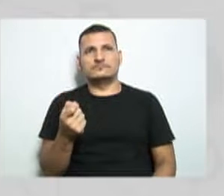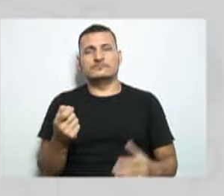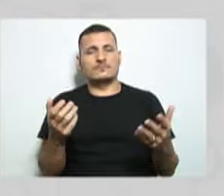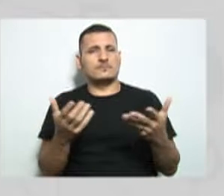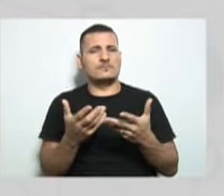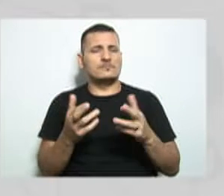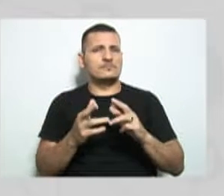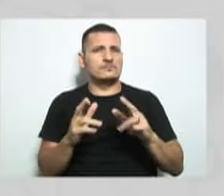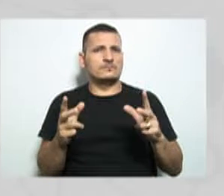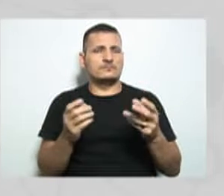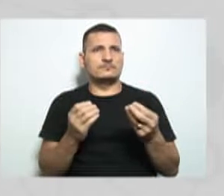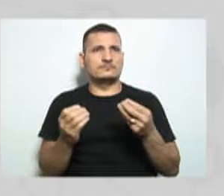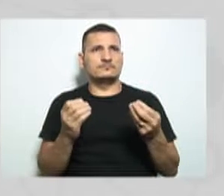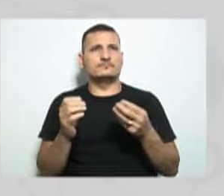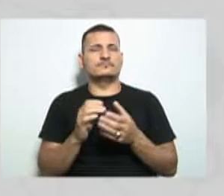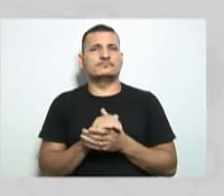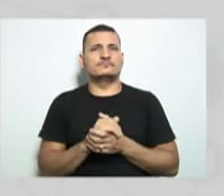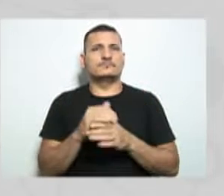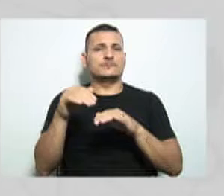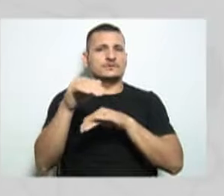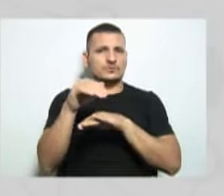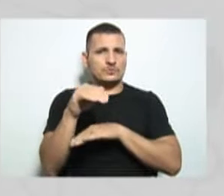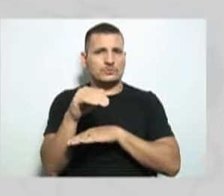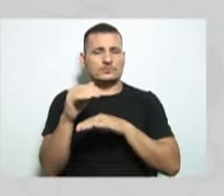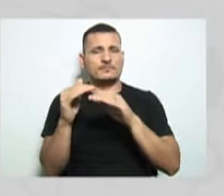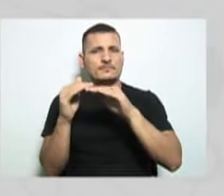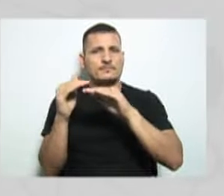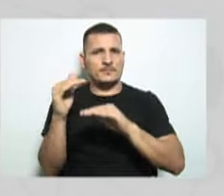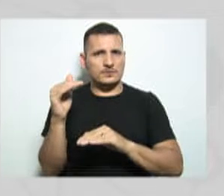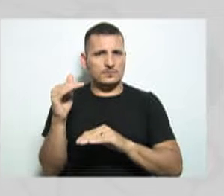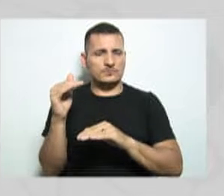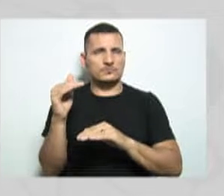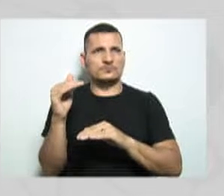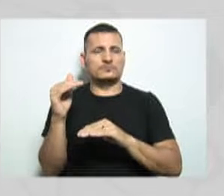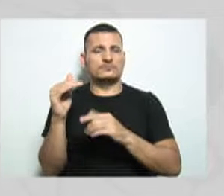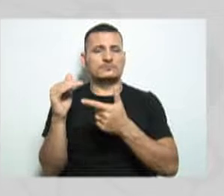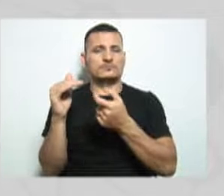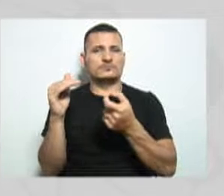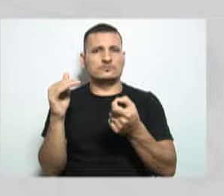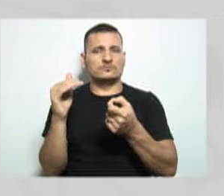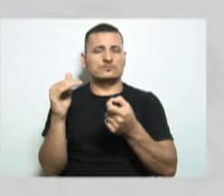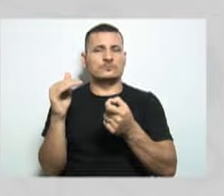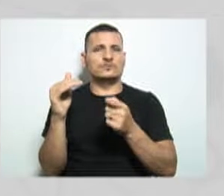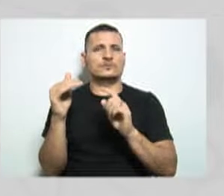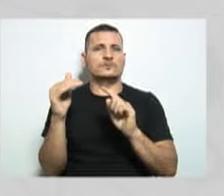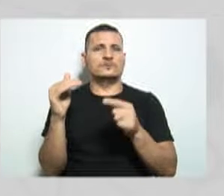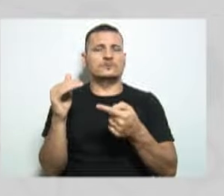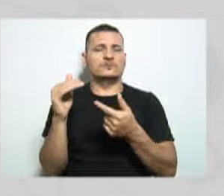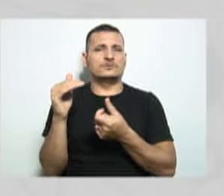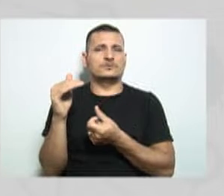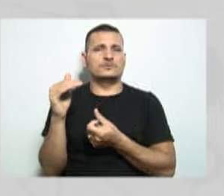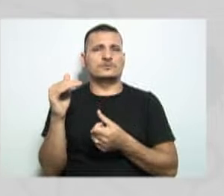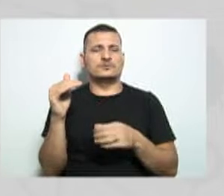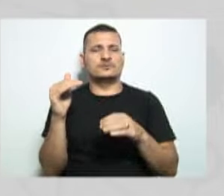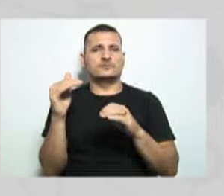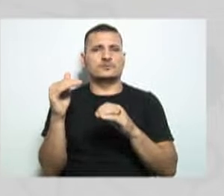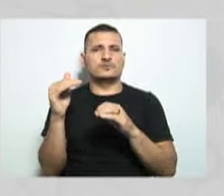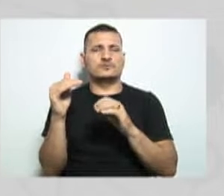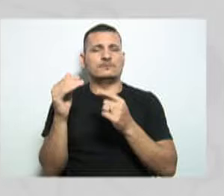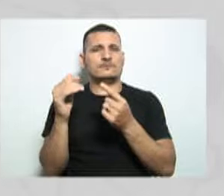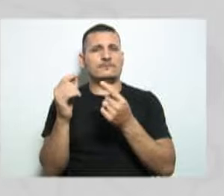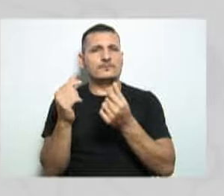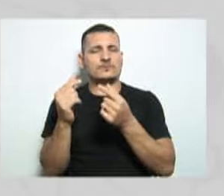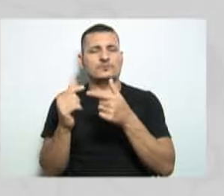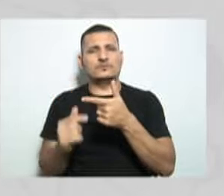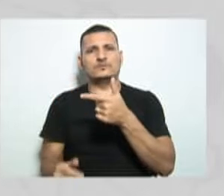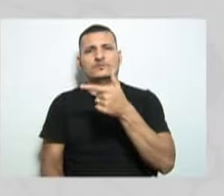inicial, certo? A um valor de 200 e logo em seguida eu passo o que eu comprei a 60 ao valor de 220. fazendo